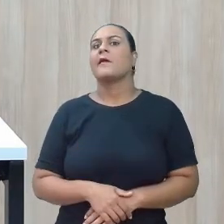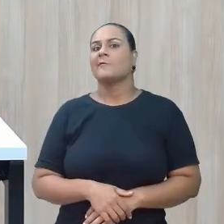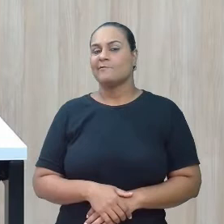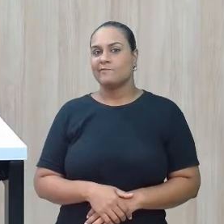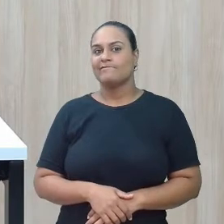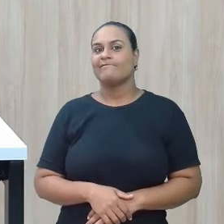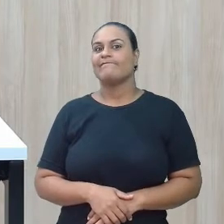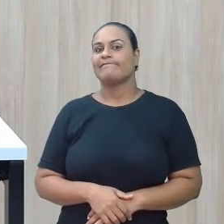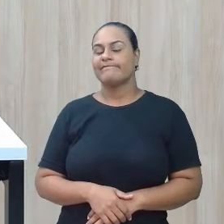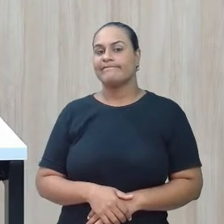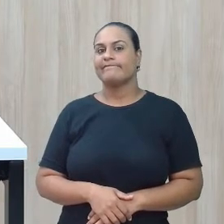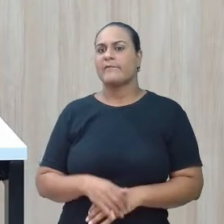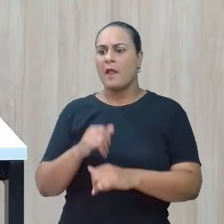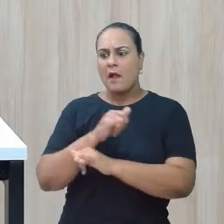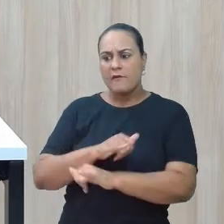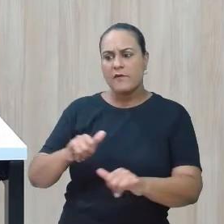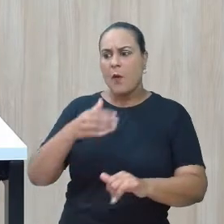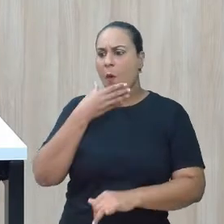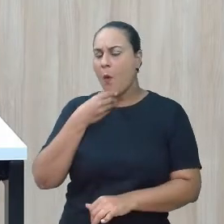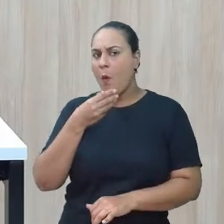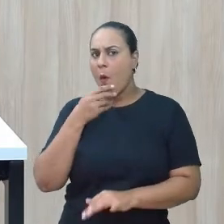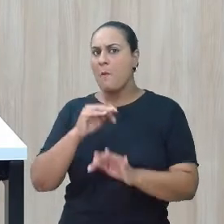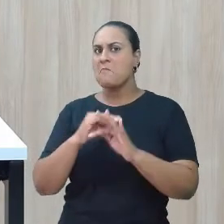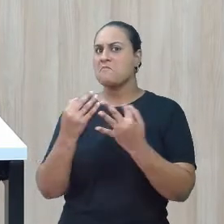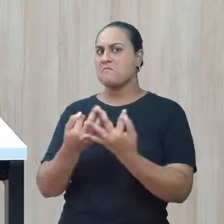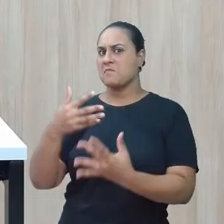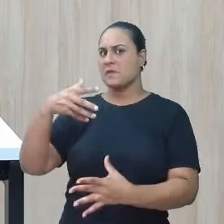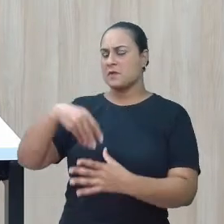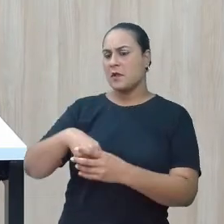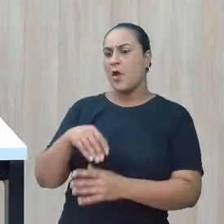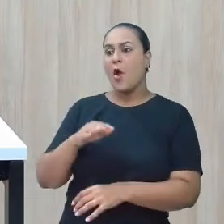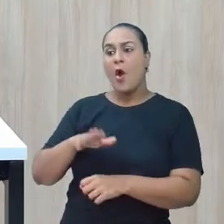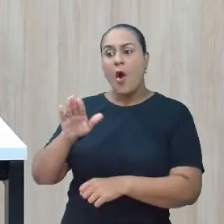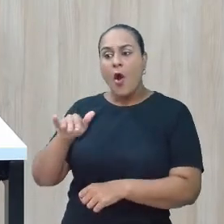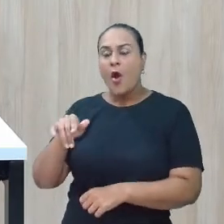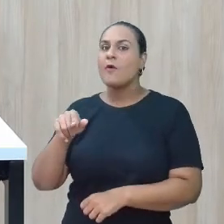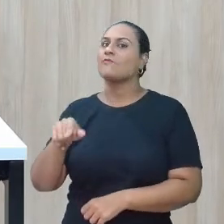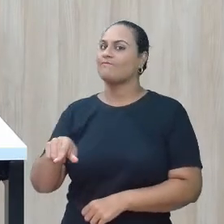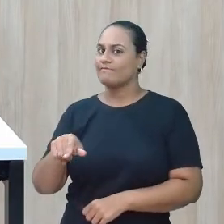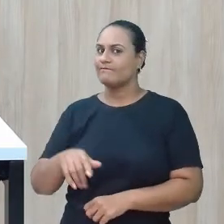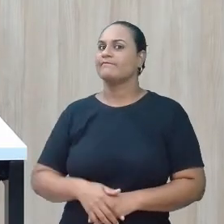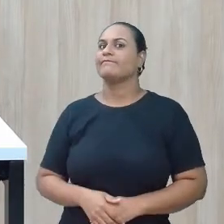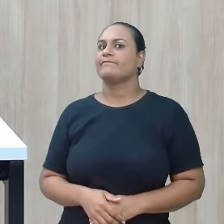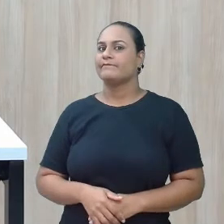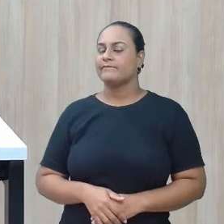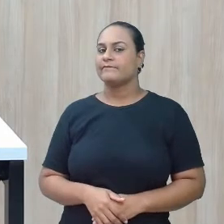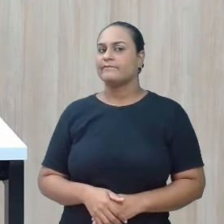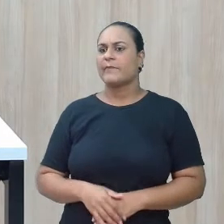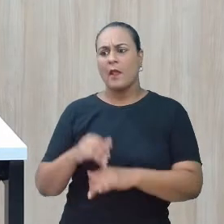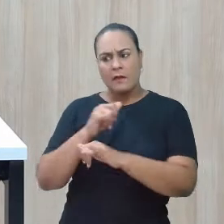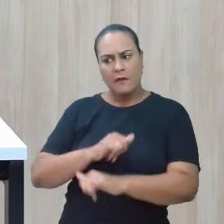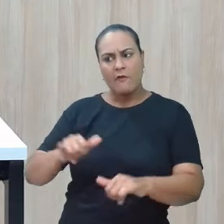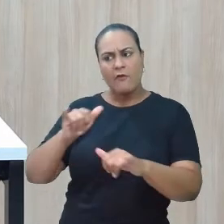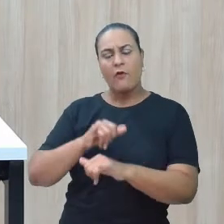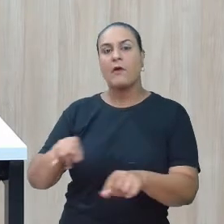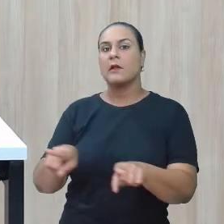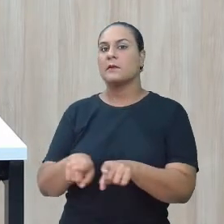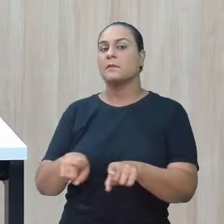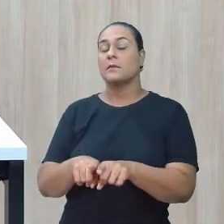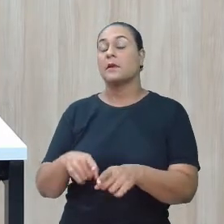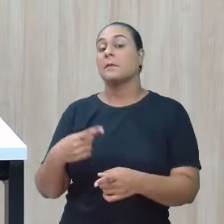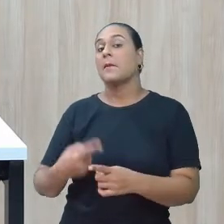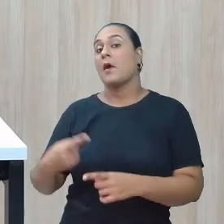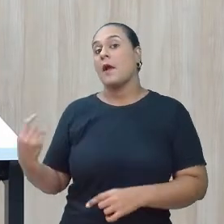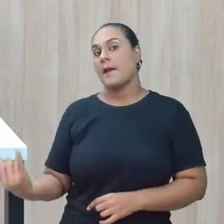nossa família, não é? E também dizer para os homens da nossa família que falem para outros homens também. Então é muito